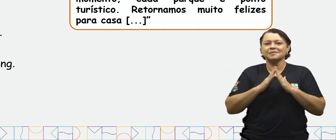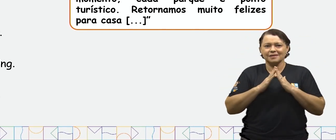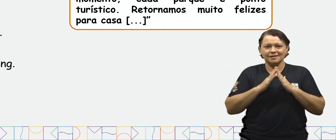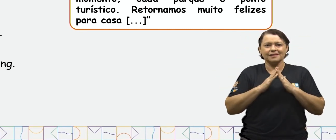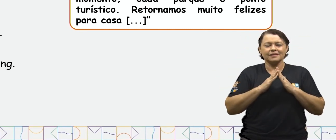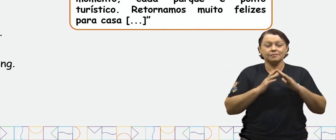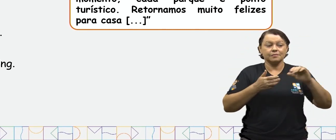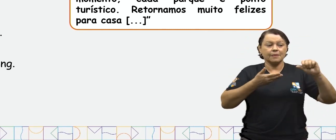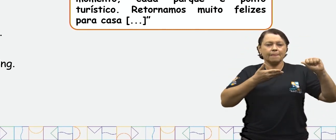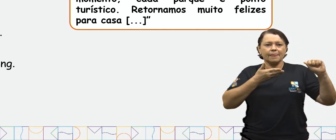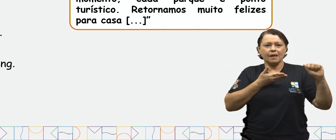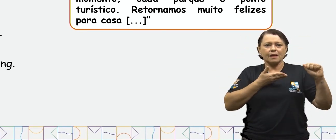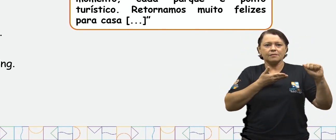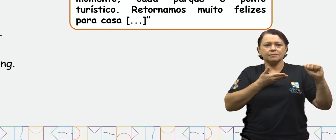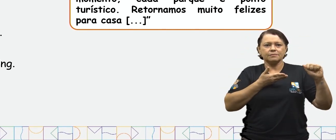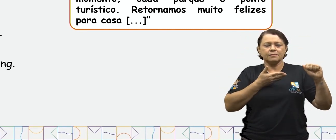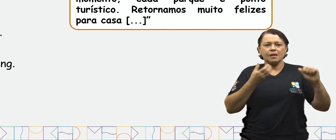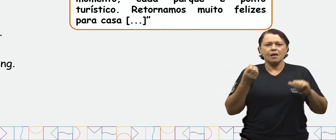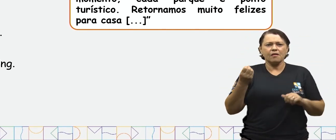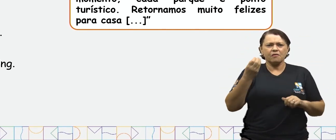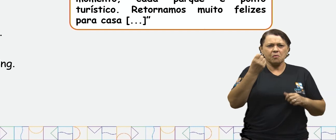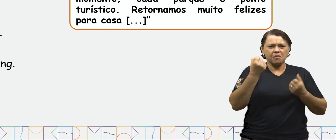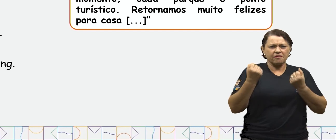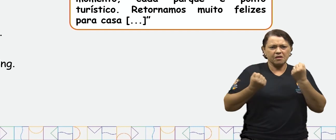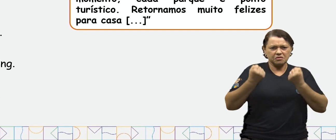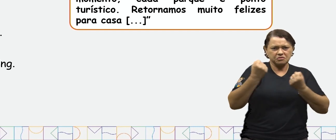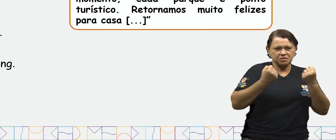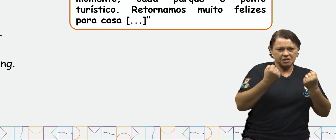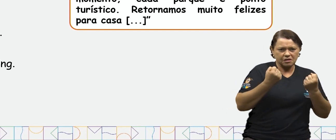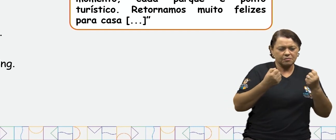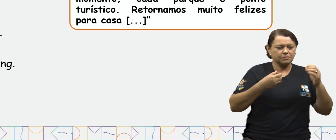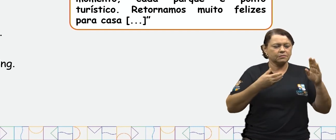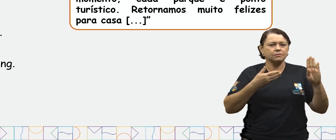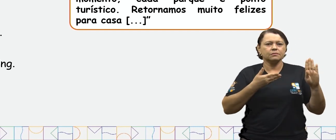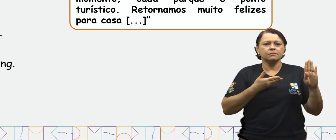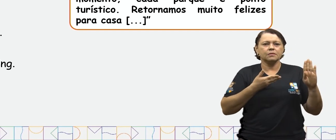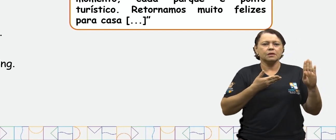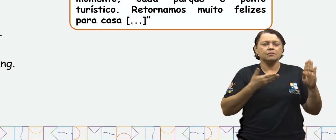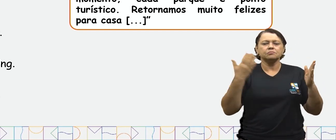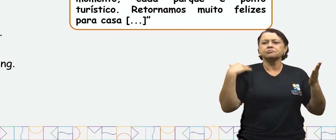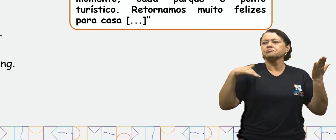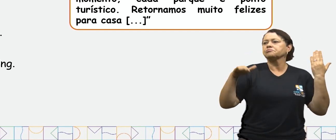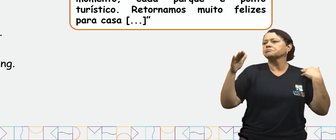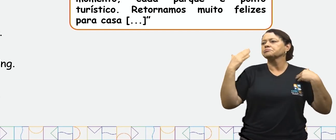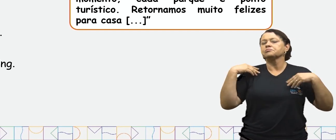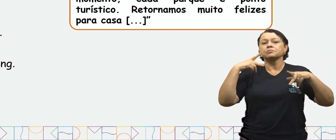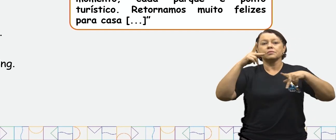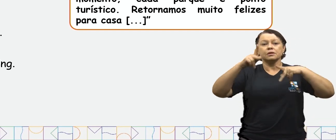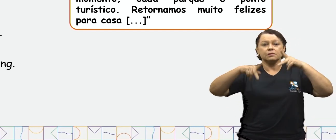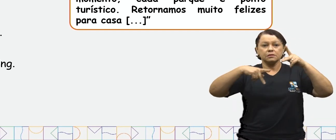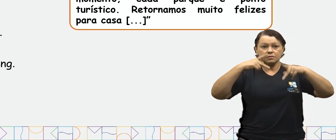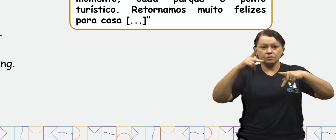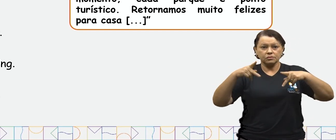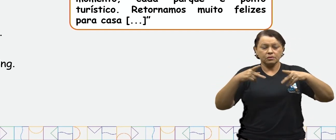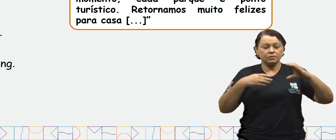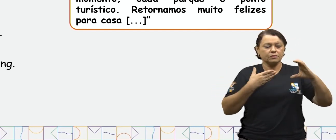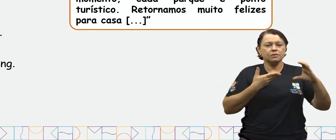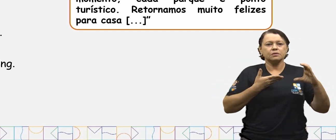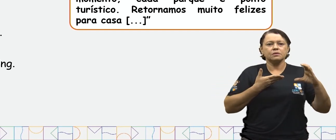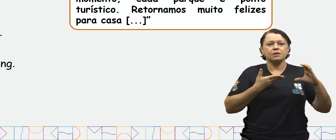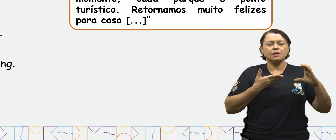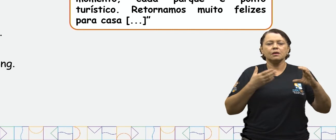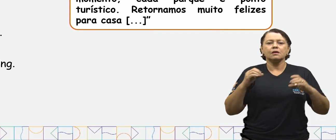muito felizes para casa. Letra A, uma viagem de carro. Letra B, um passeio ao